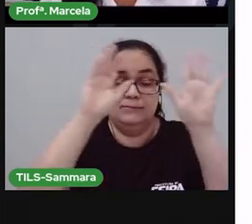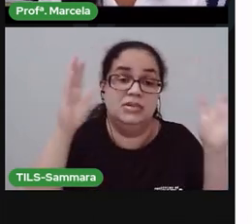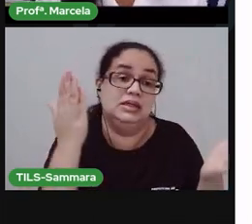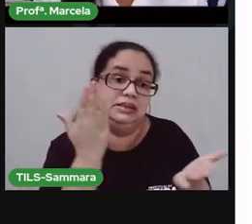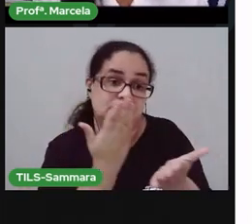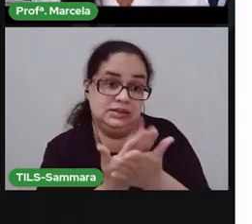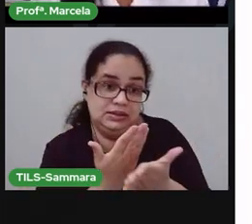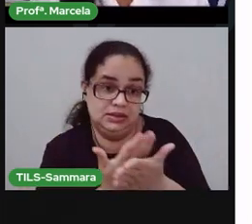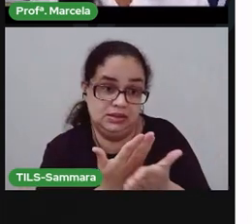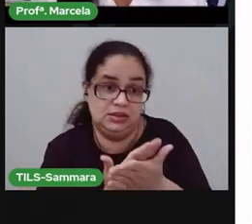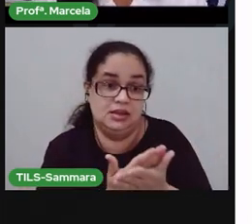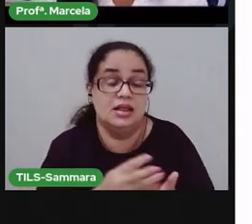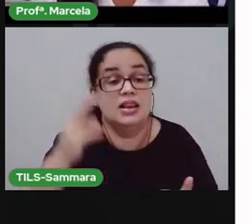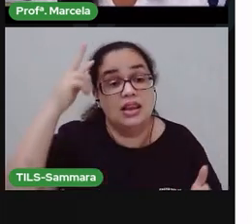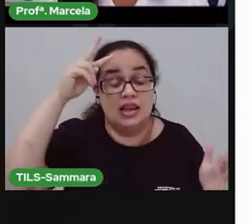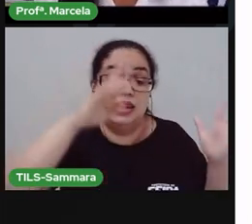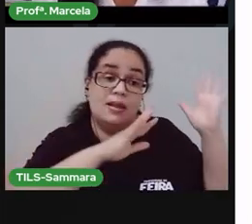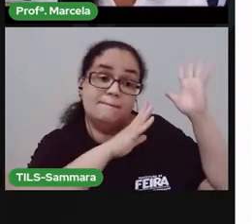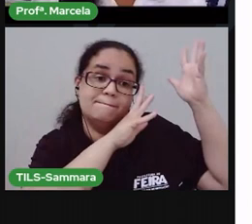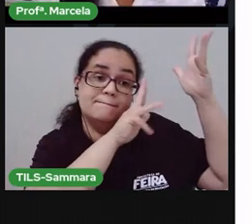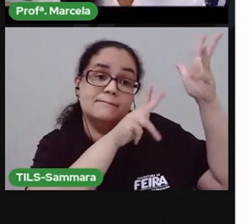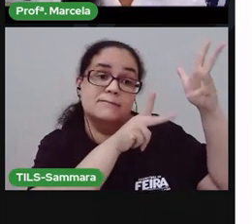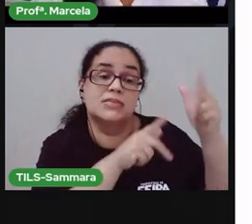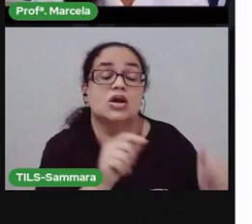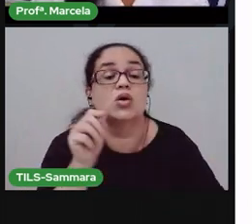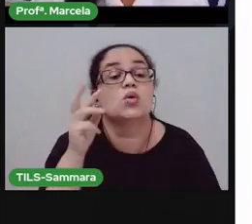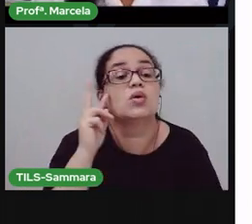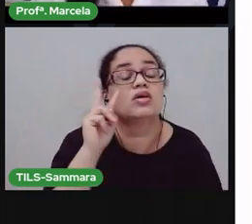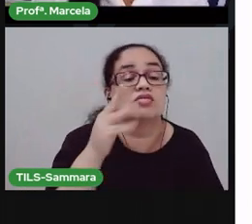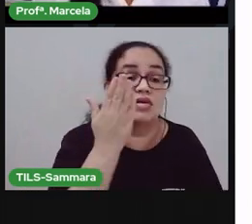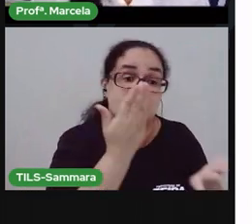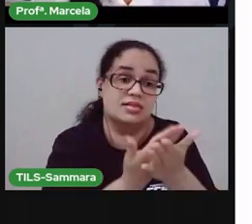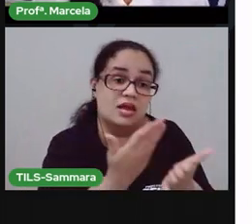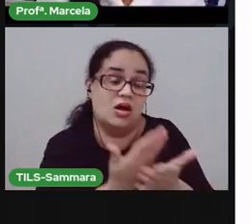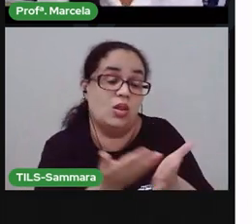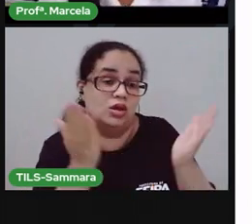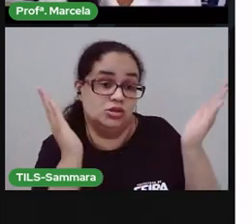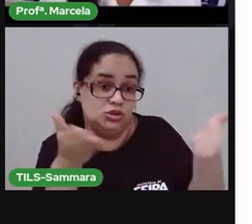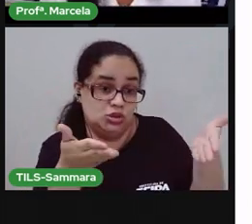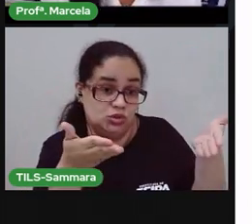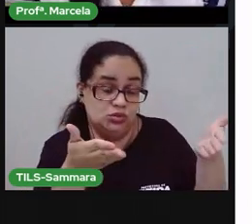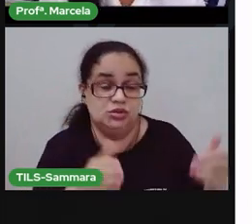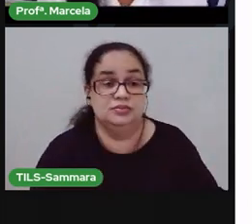aula para relembrar o que foi que a gente viu na aula de hoje.